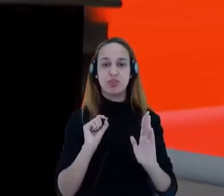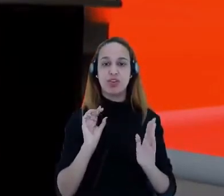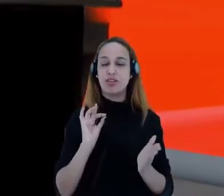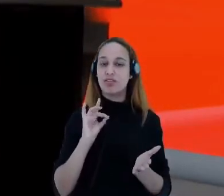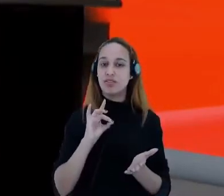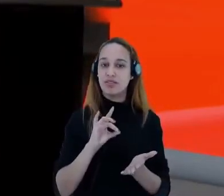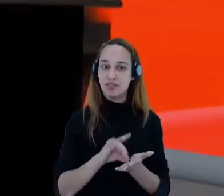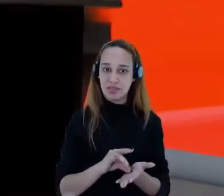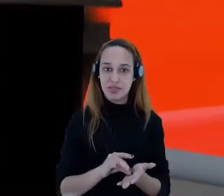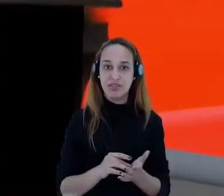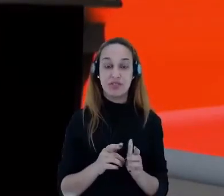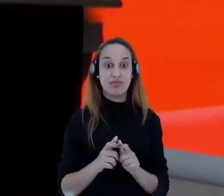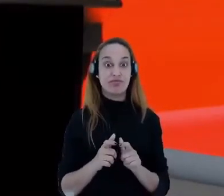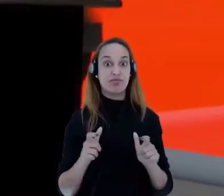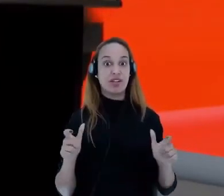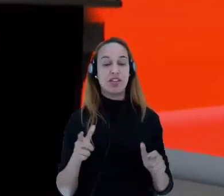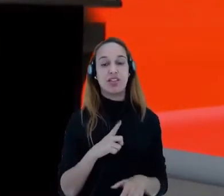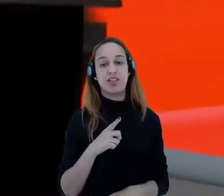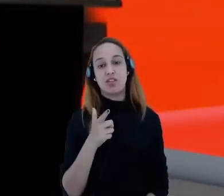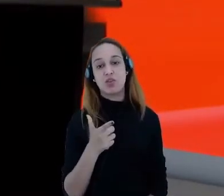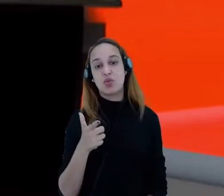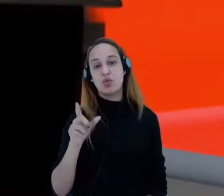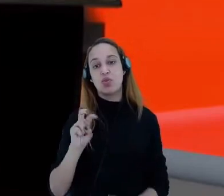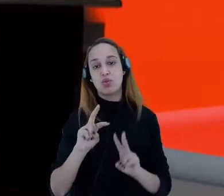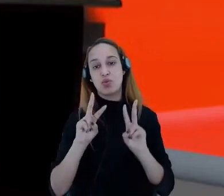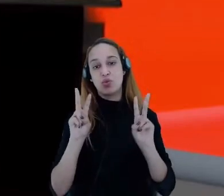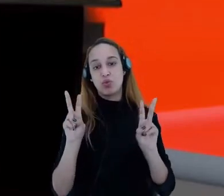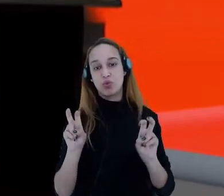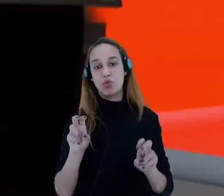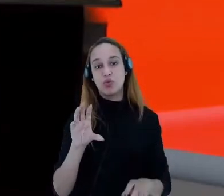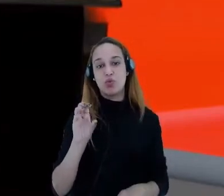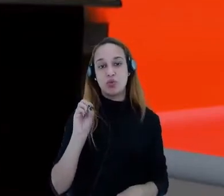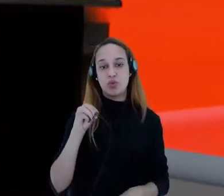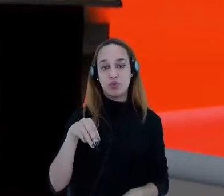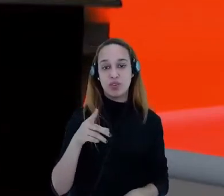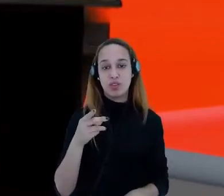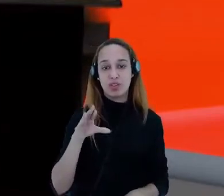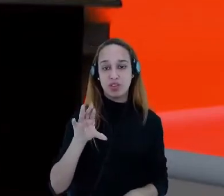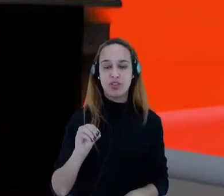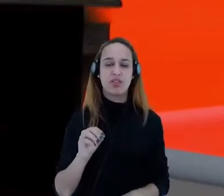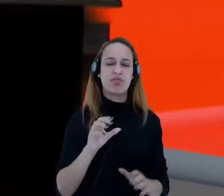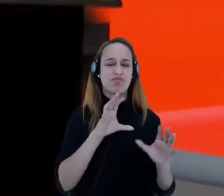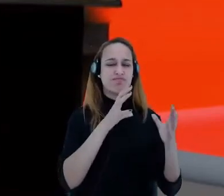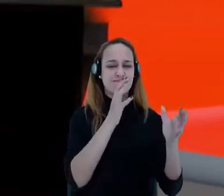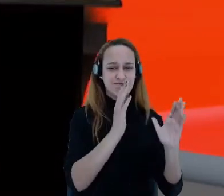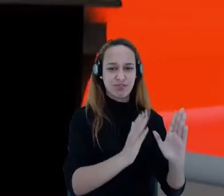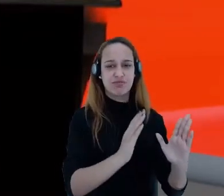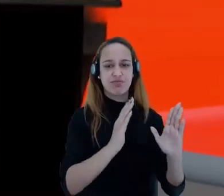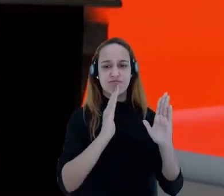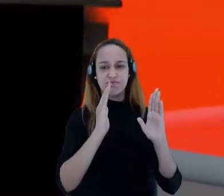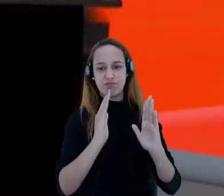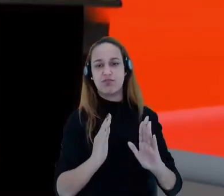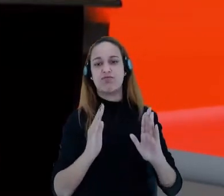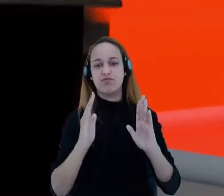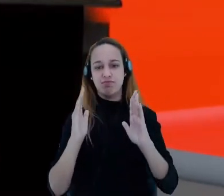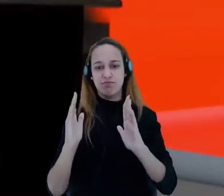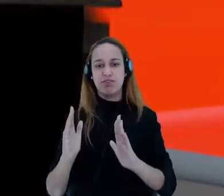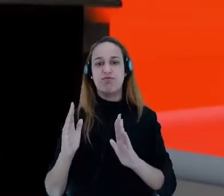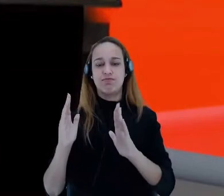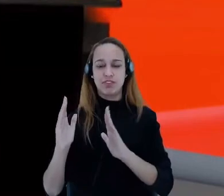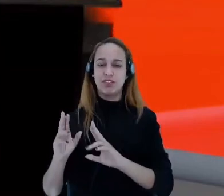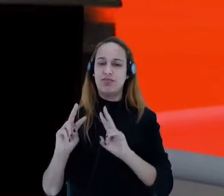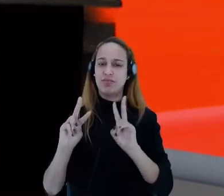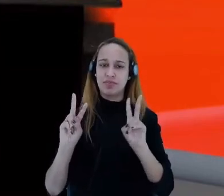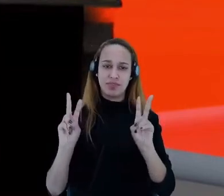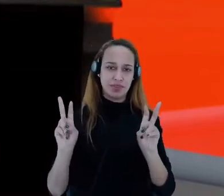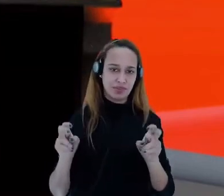aumentada. Tem um outro episódio sobre e-commerce. Tem um sobre blockchain. É um tema mais especial que o outro, eu posso garantir.